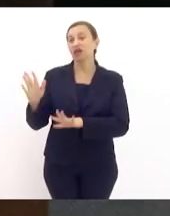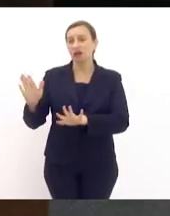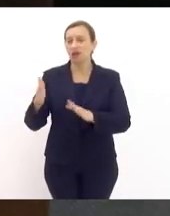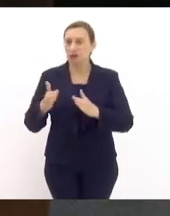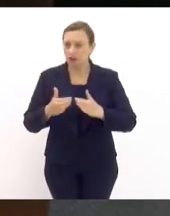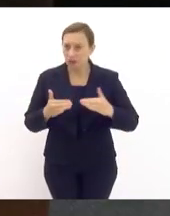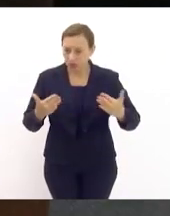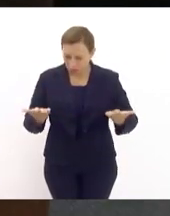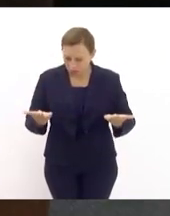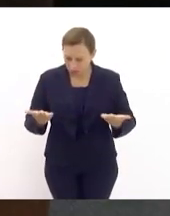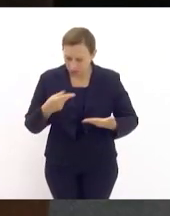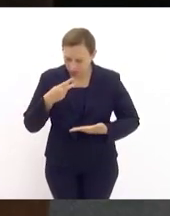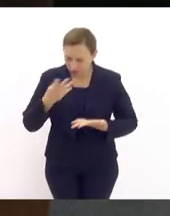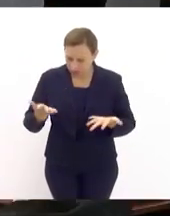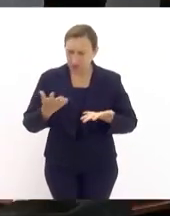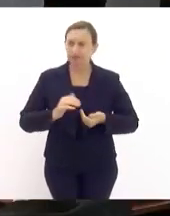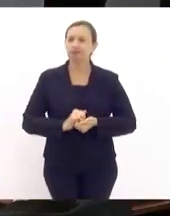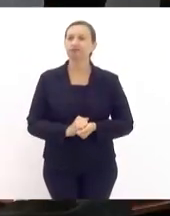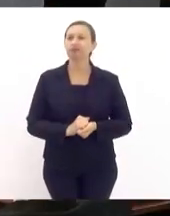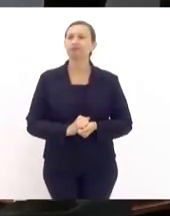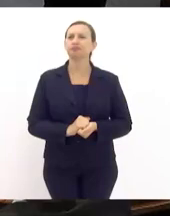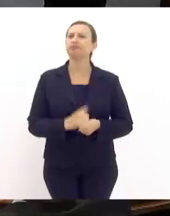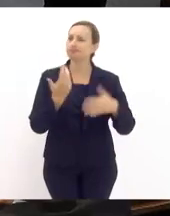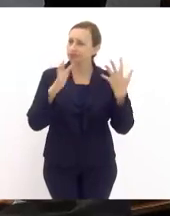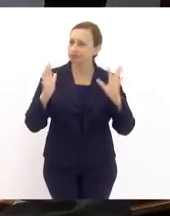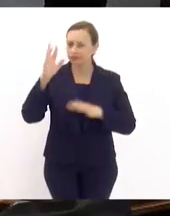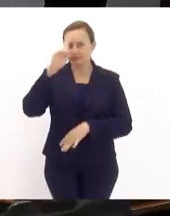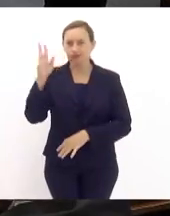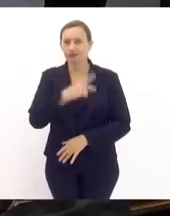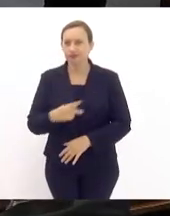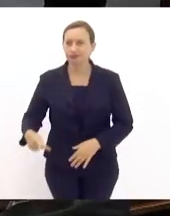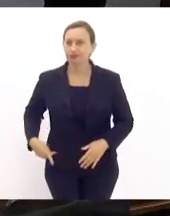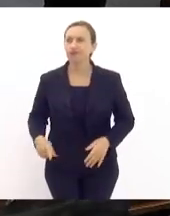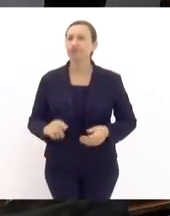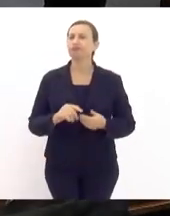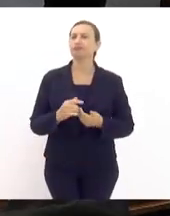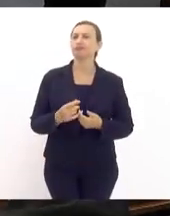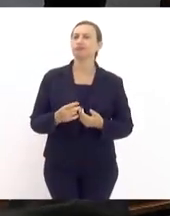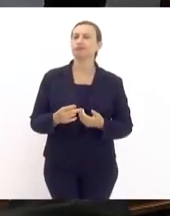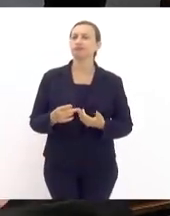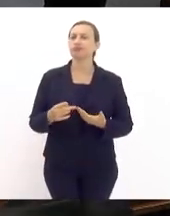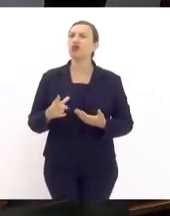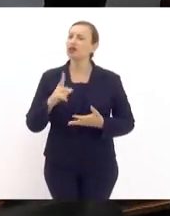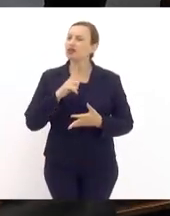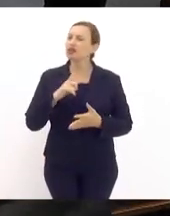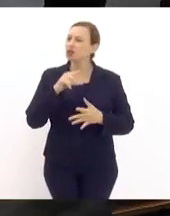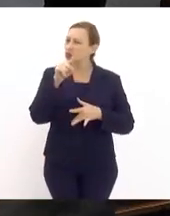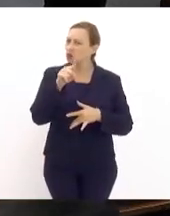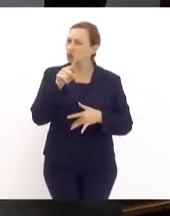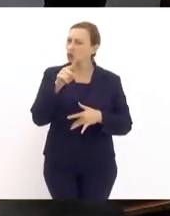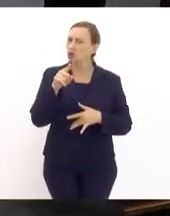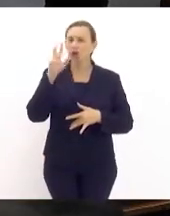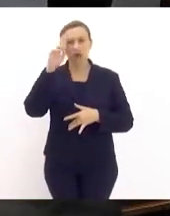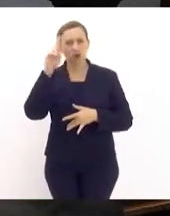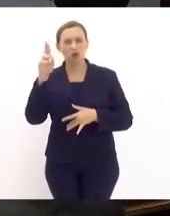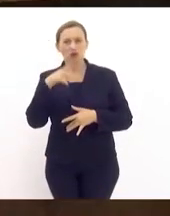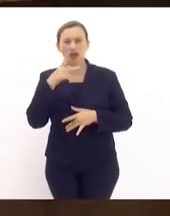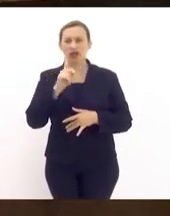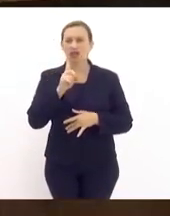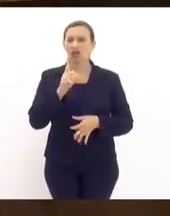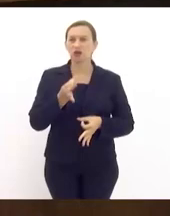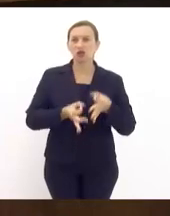me permite, presidente. Claro. Parabenizar Vossa Excelência pelo gesto, mas tem um aspecto aí que Vossa Excelência fala que não é